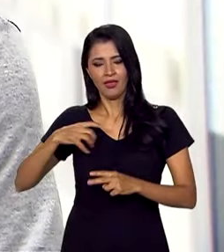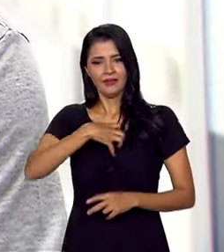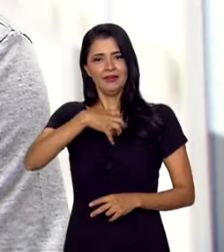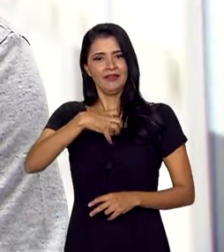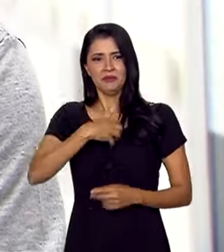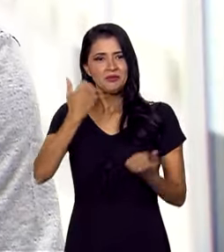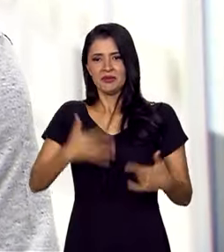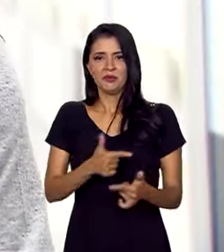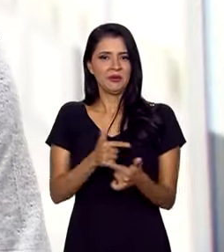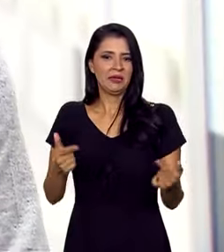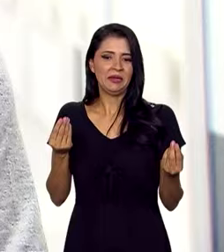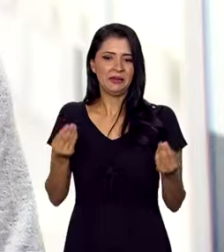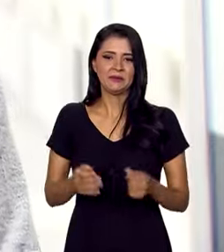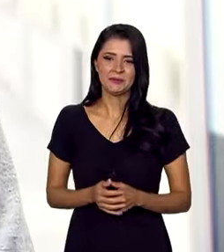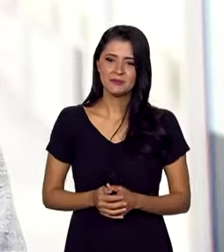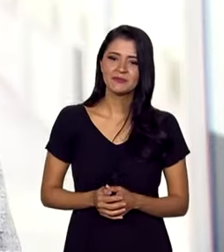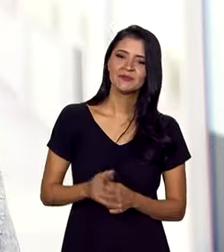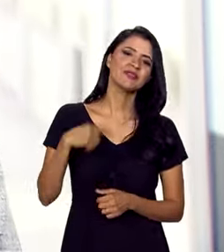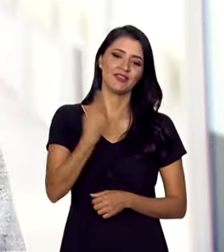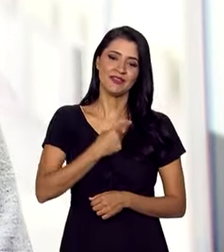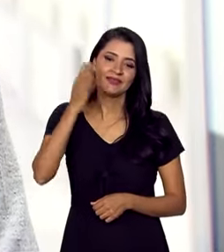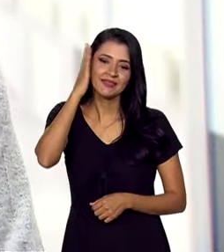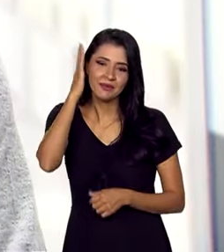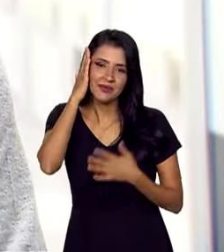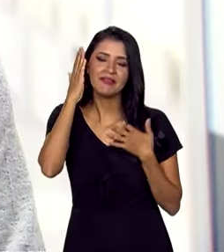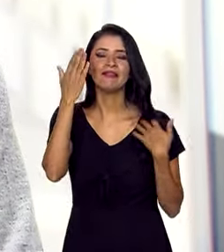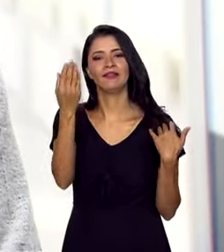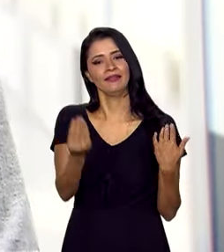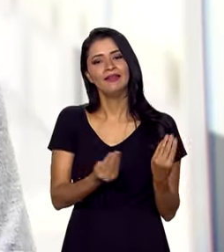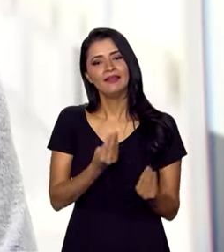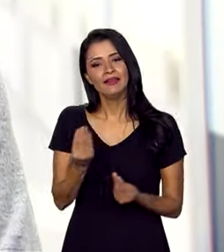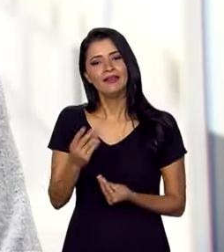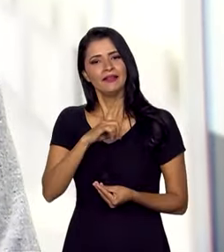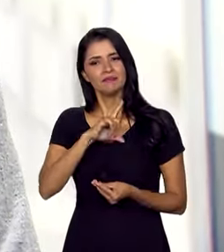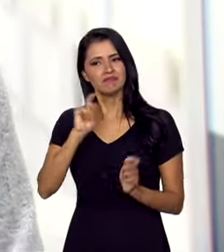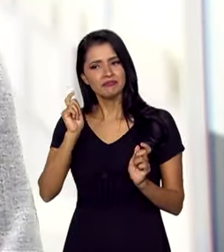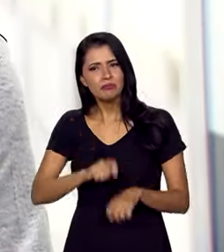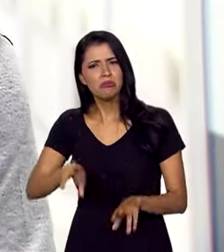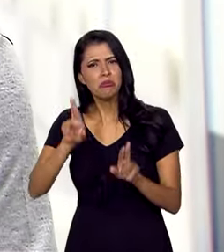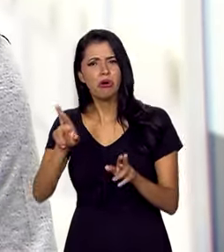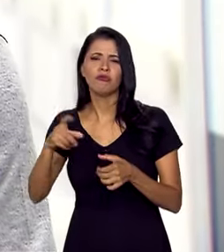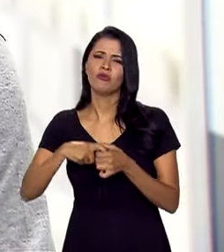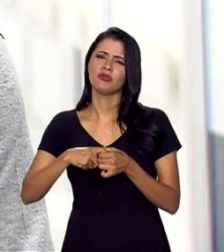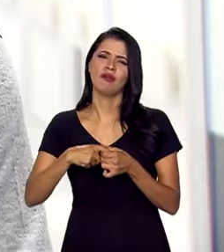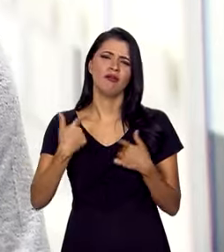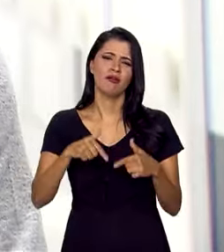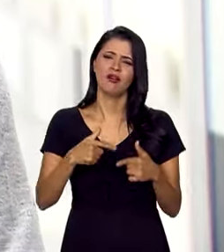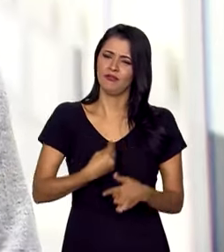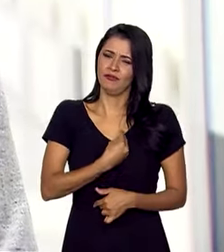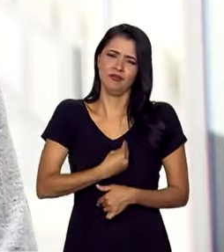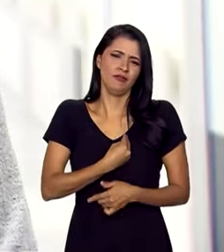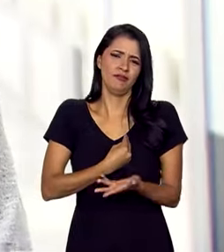tem explicação, né? Da gente saber que tem uma chance, né, de voltar